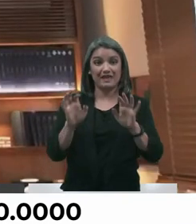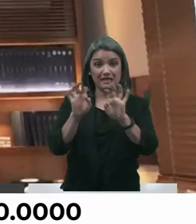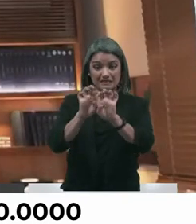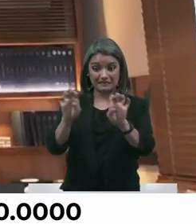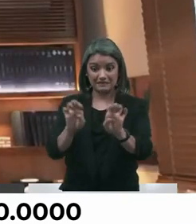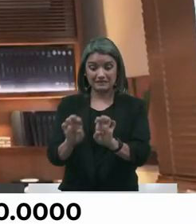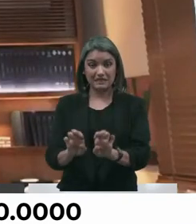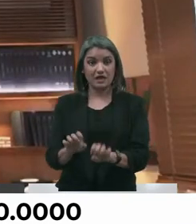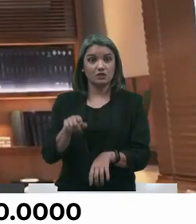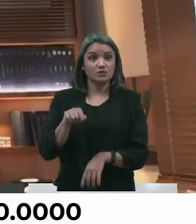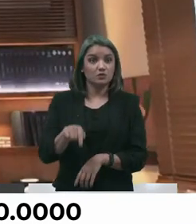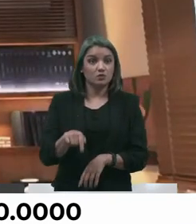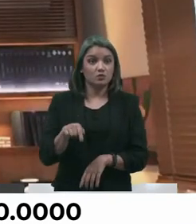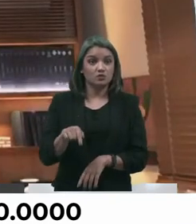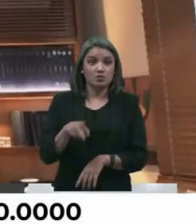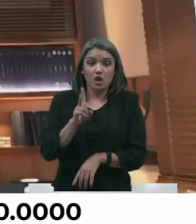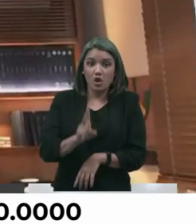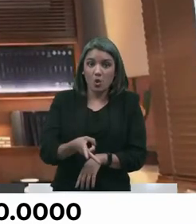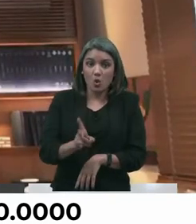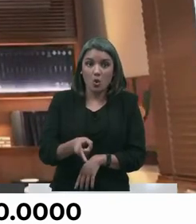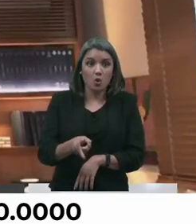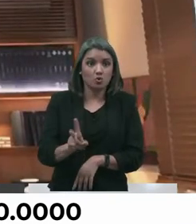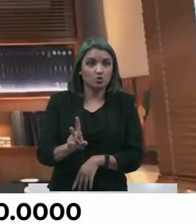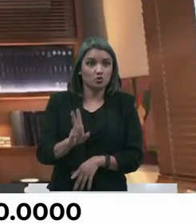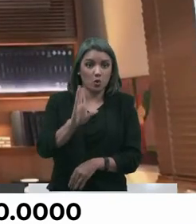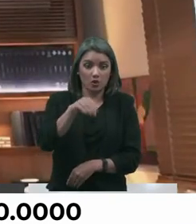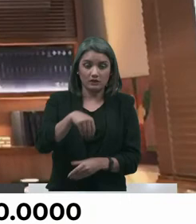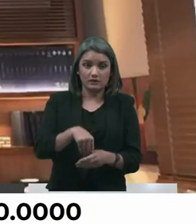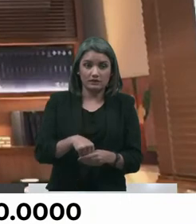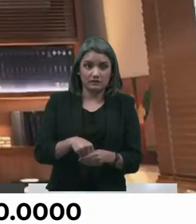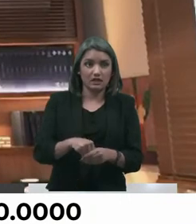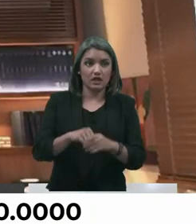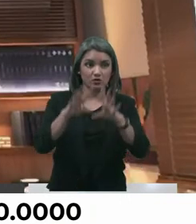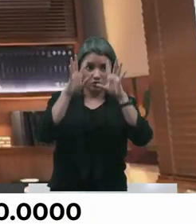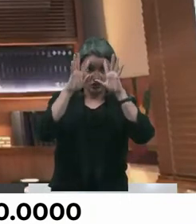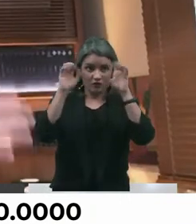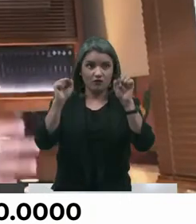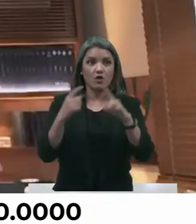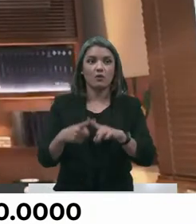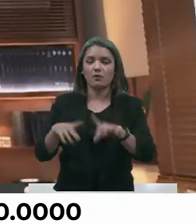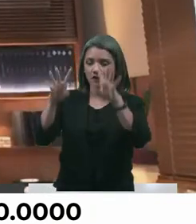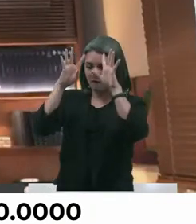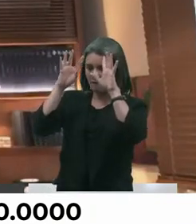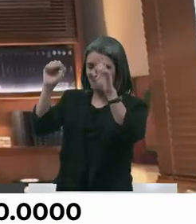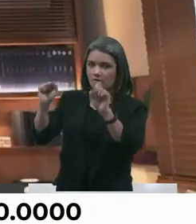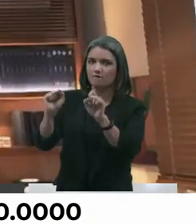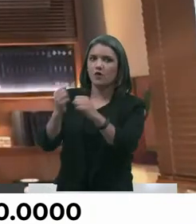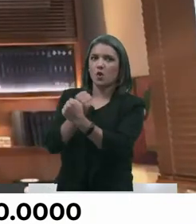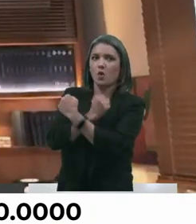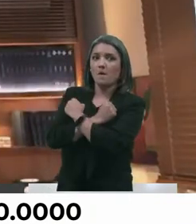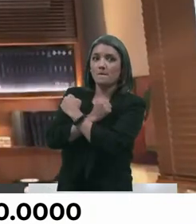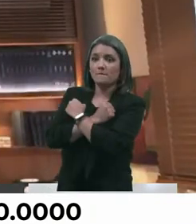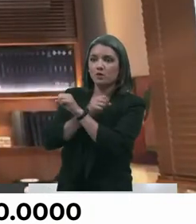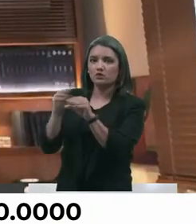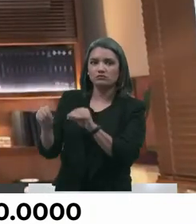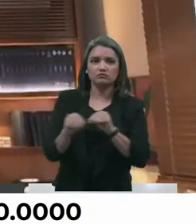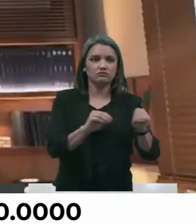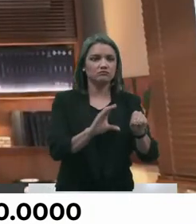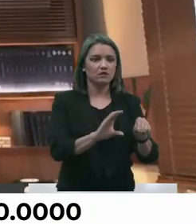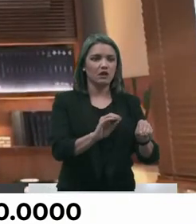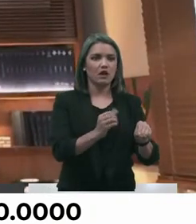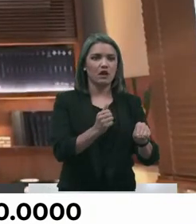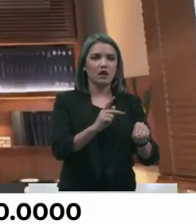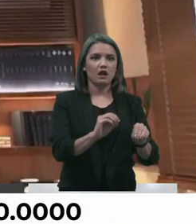saiu de dentro das instalações do Poder Judiciário, porque ela foi transferida do Fórum de Búzios para o Fórum de Campo Grande.